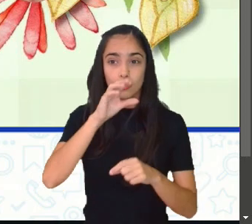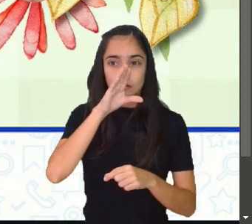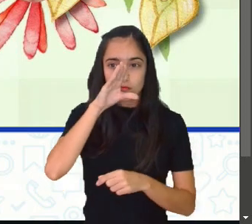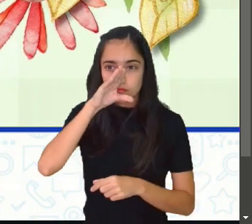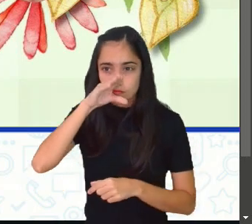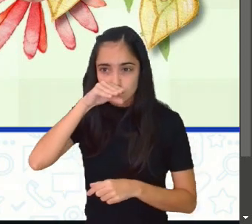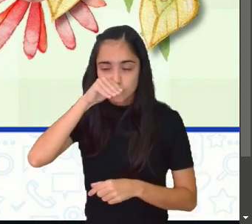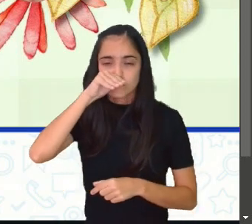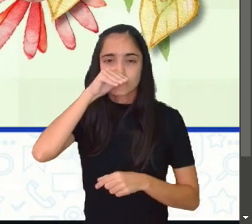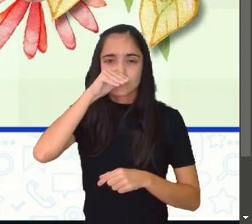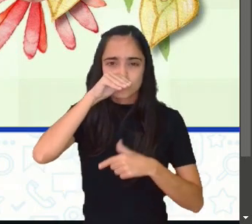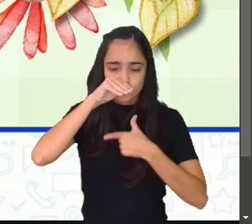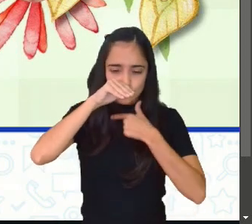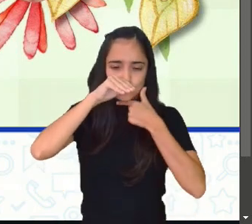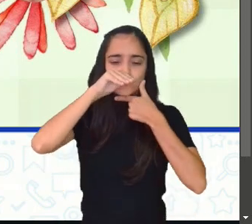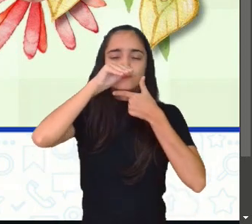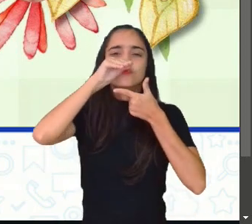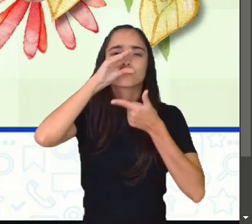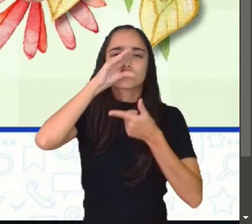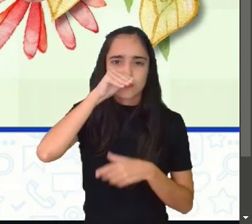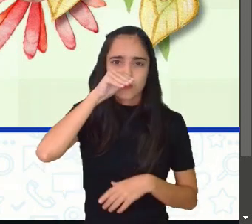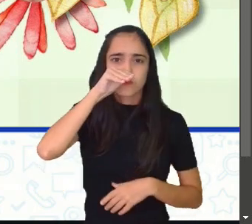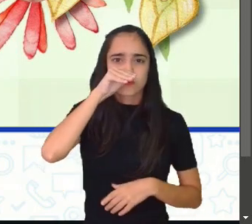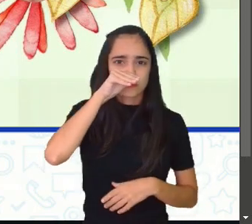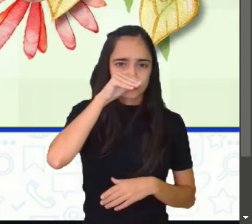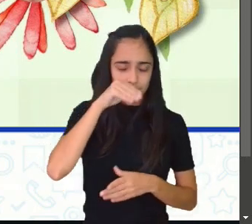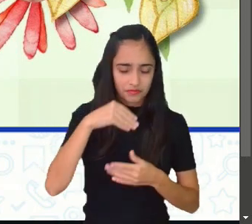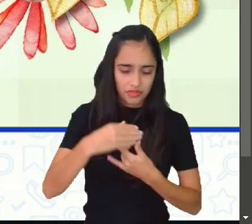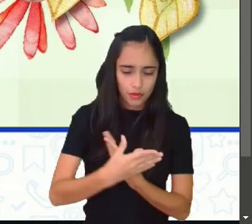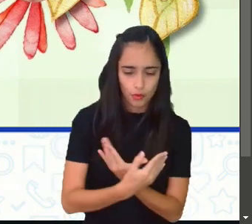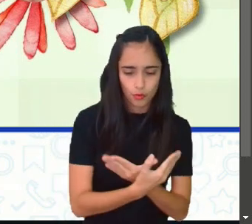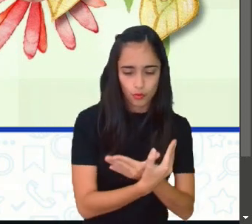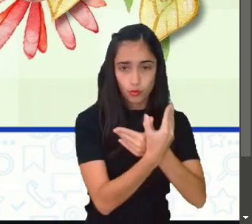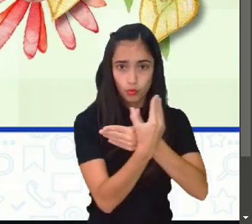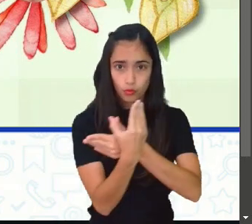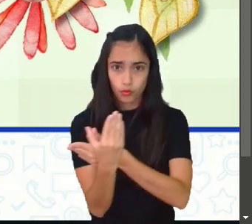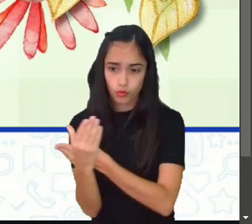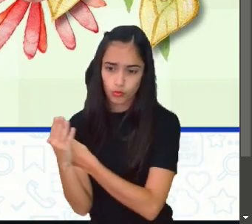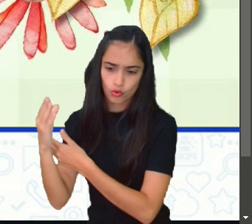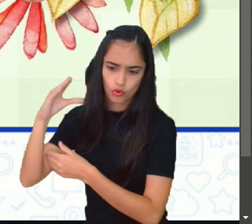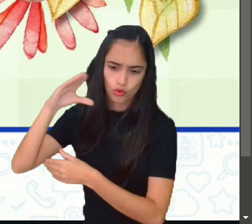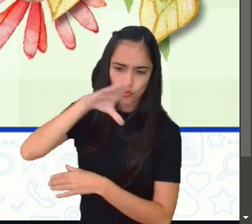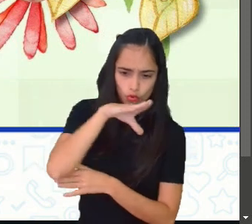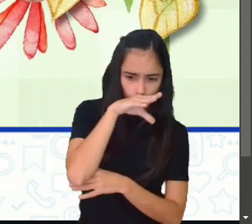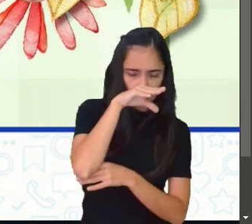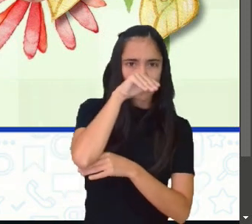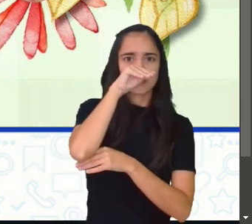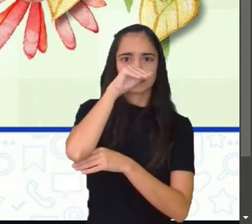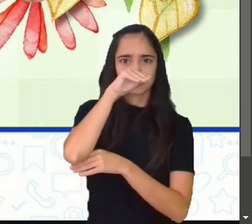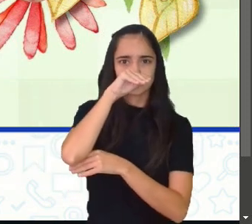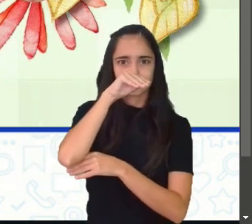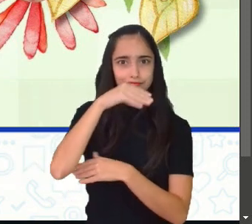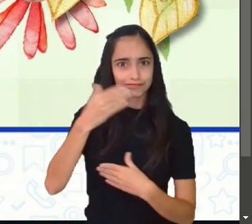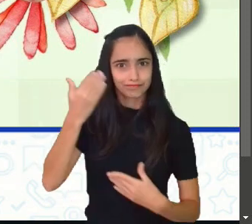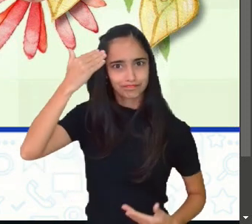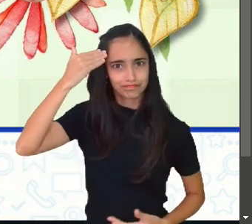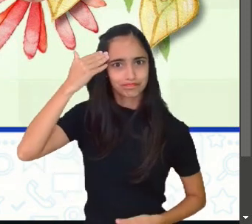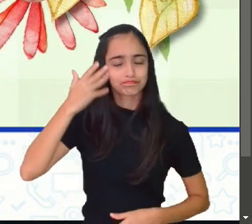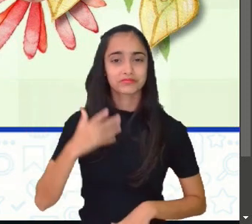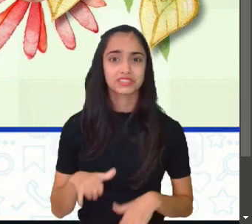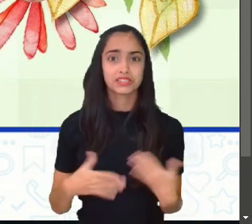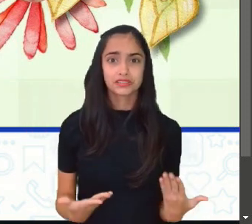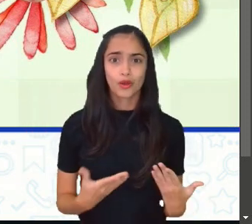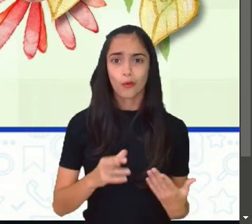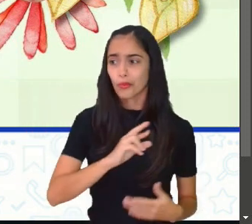tem o finalzinho do conto, em que a gente tem uma mudança de paradigmas aqui. Aquilo que a princesa caçava não era